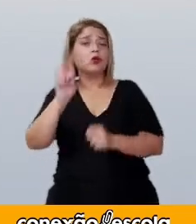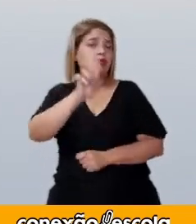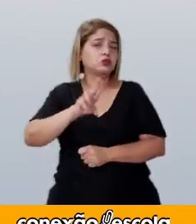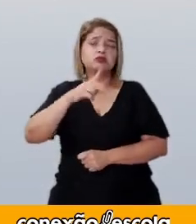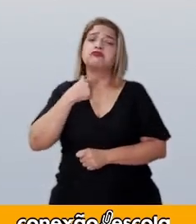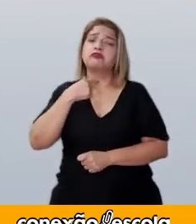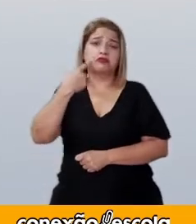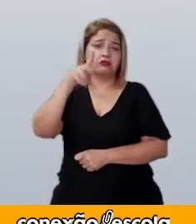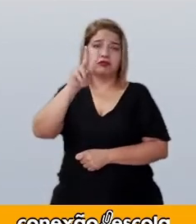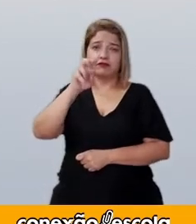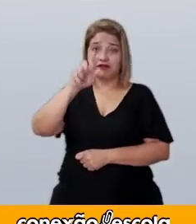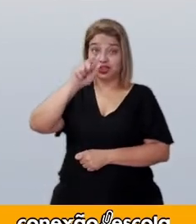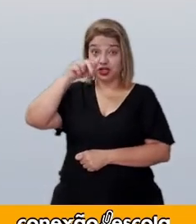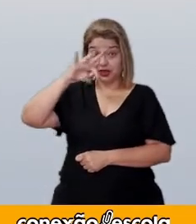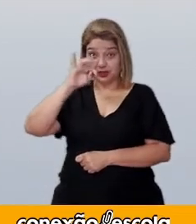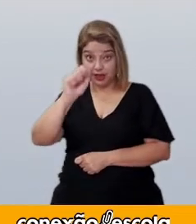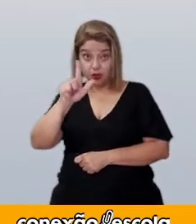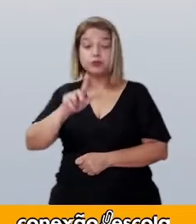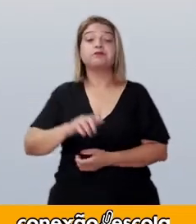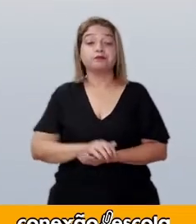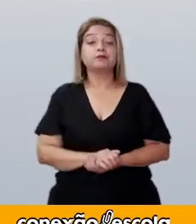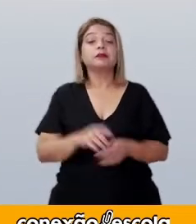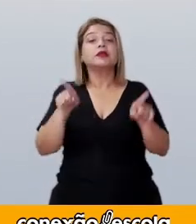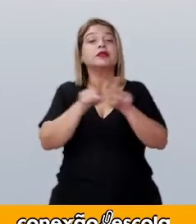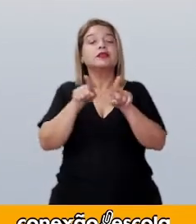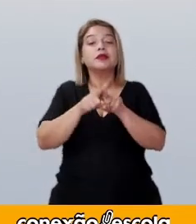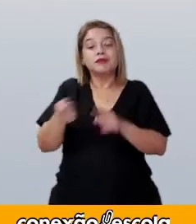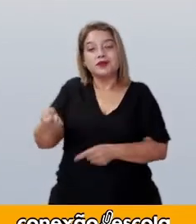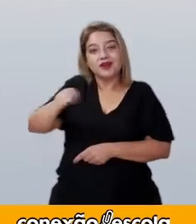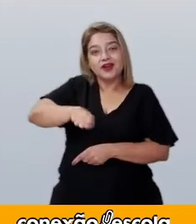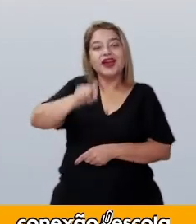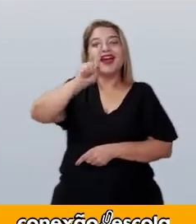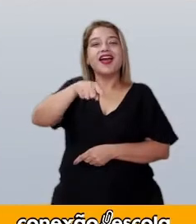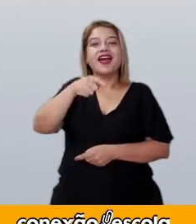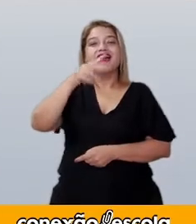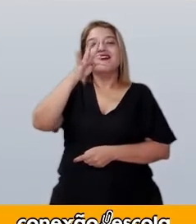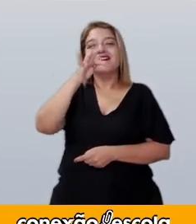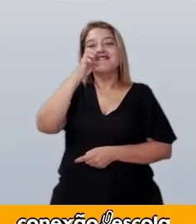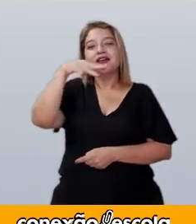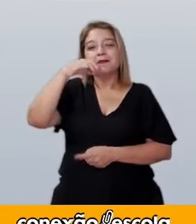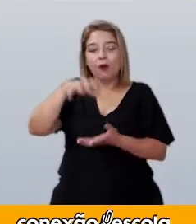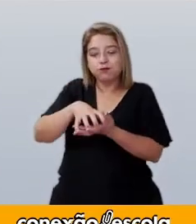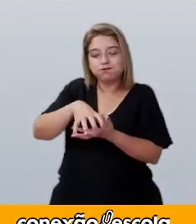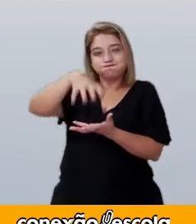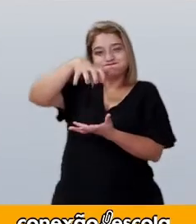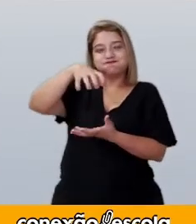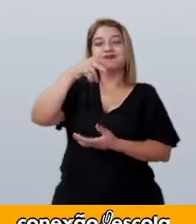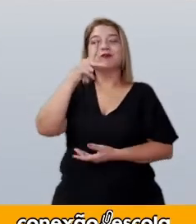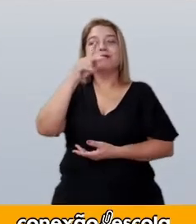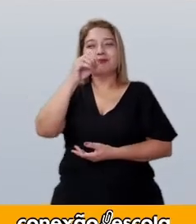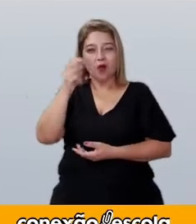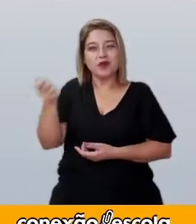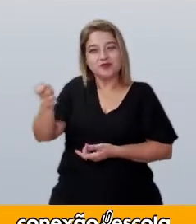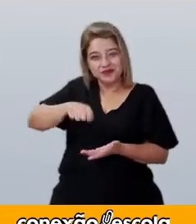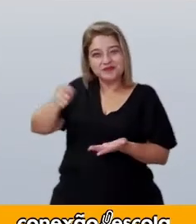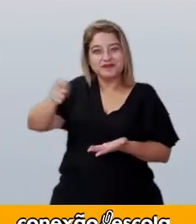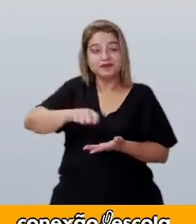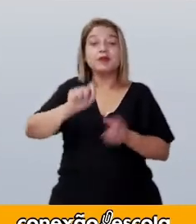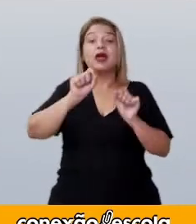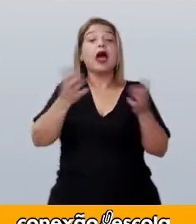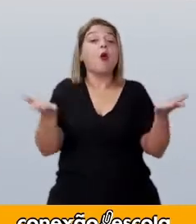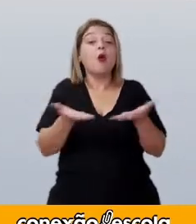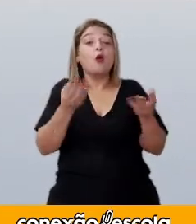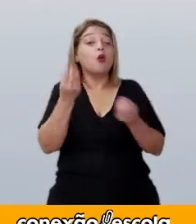óleo vegetal. E meia colher de fermento químico em pó. Vamos agora ao modo de fazer.